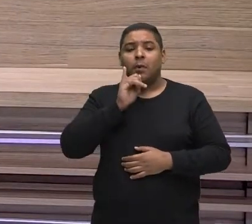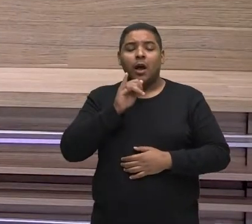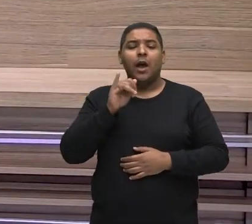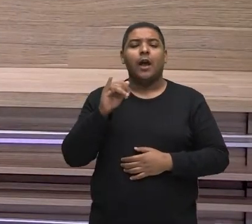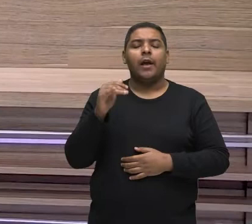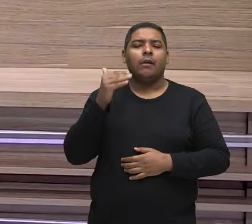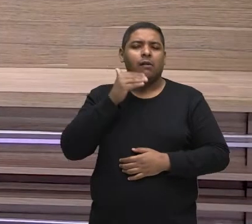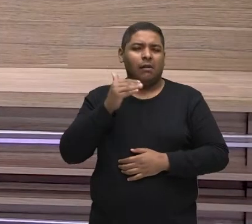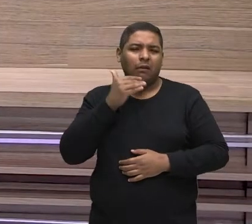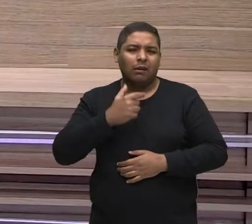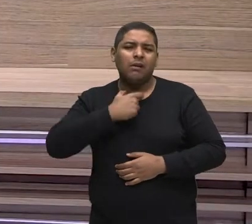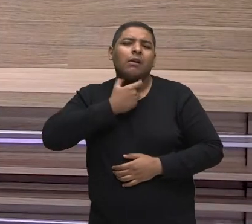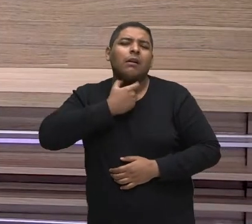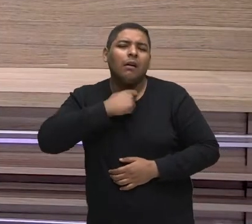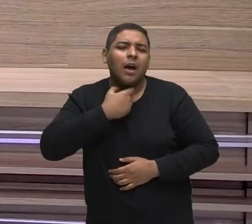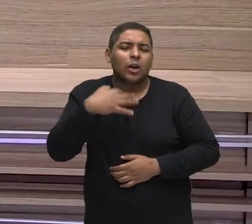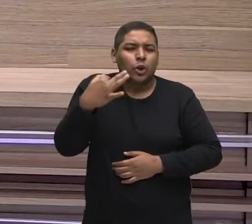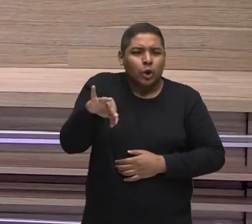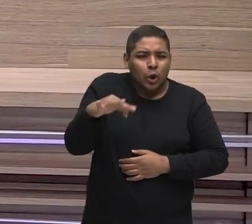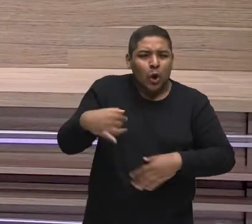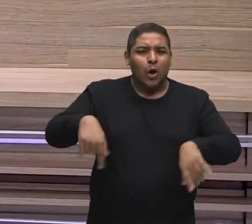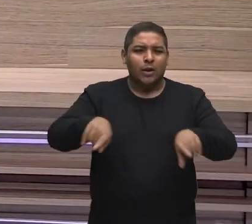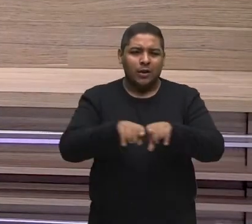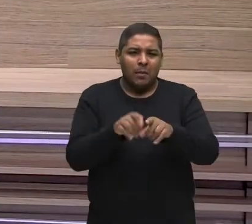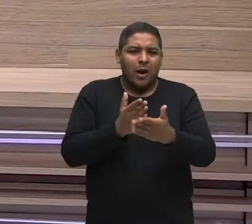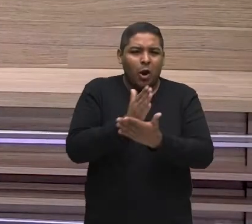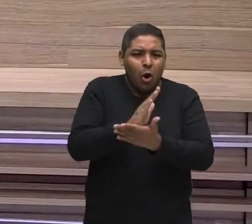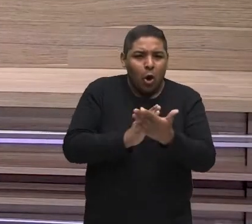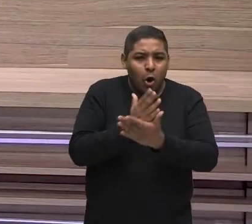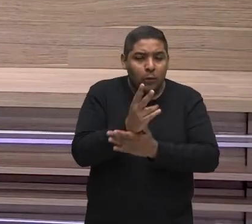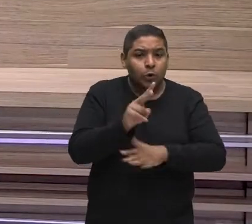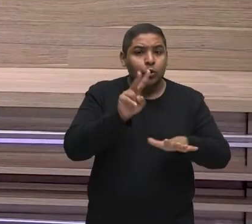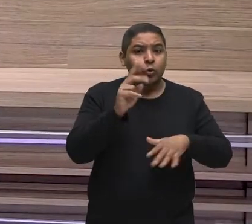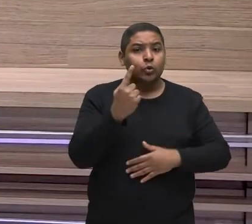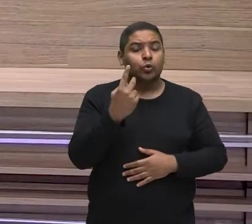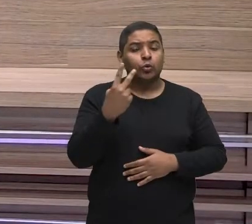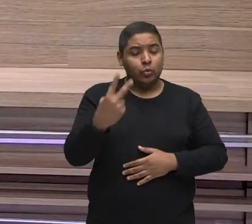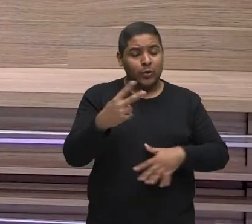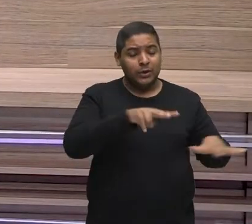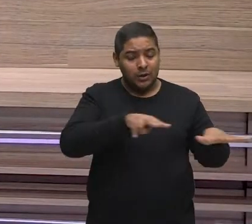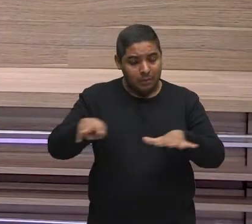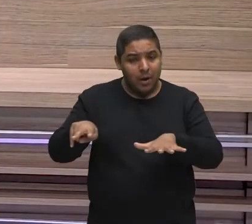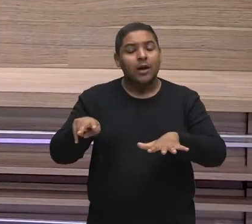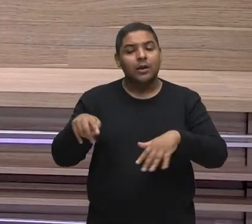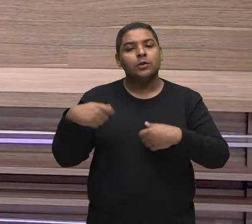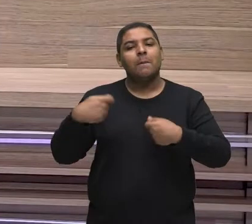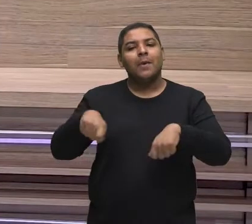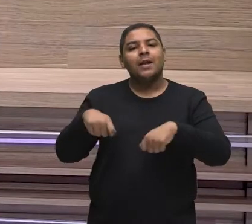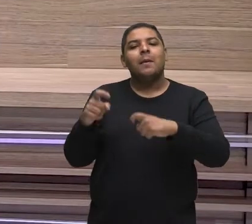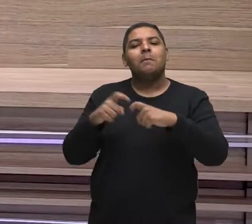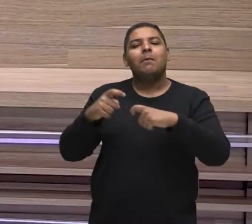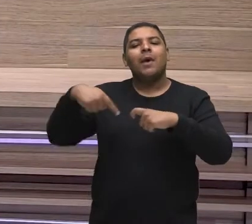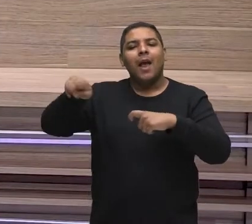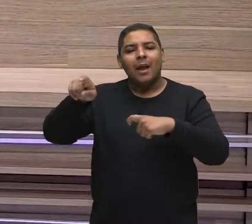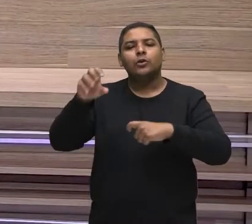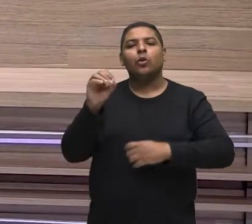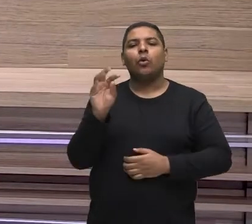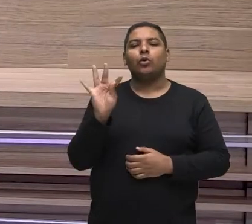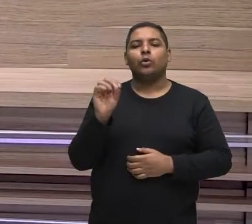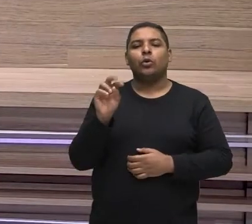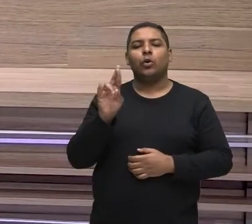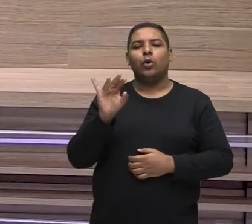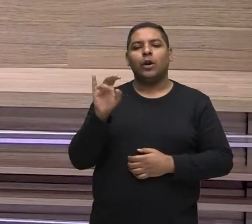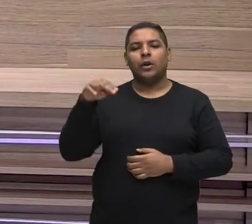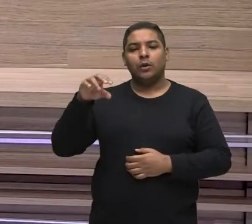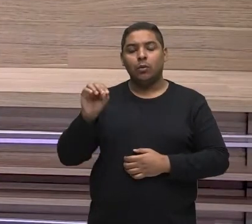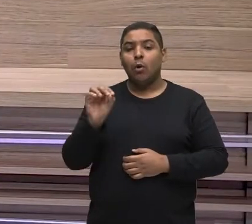vocal, dor na garganta, por mais de 2 semanas, procure um médico otorrinolaringologista ou um fonoaudiólogo